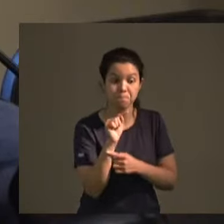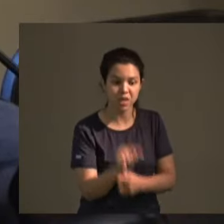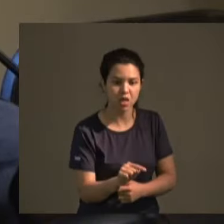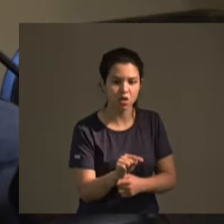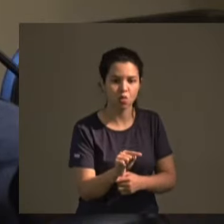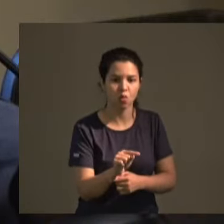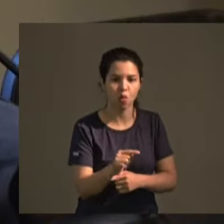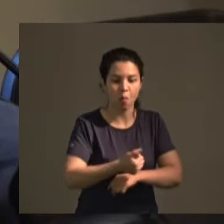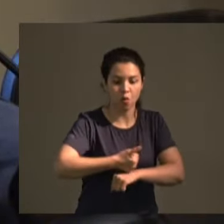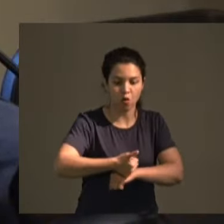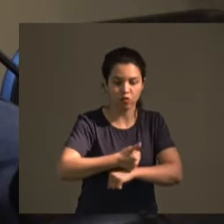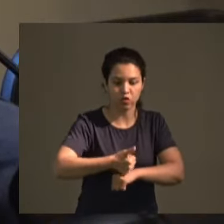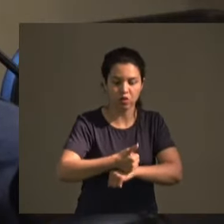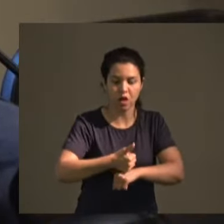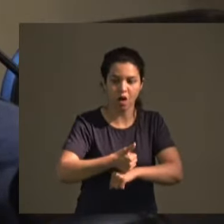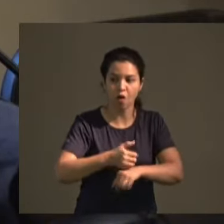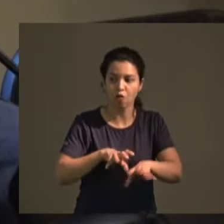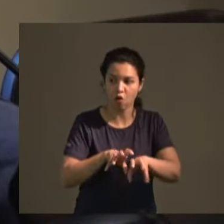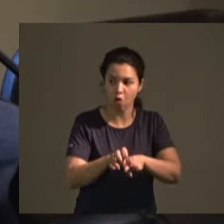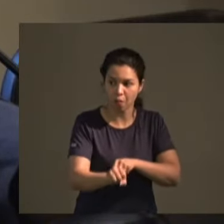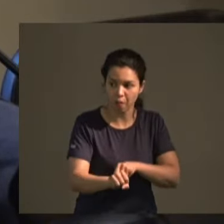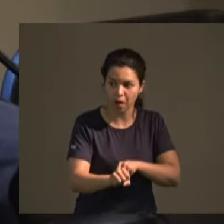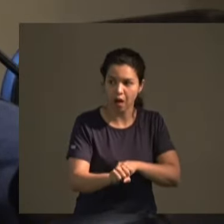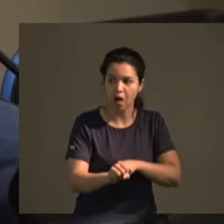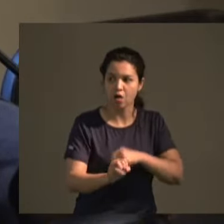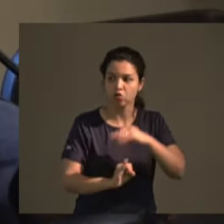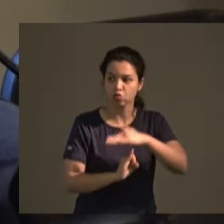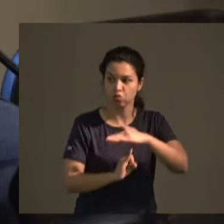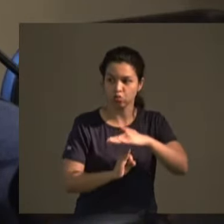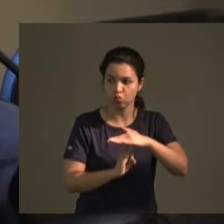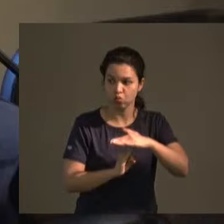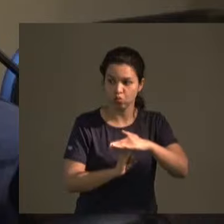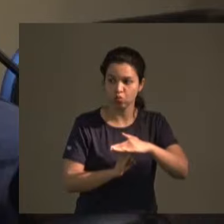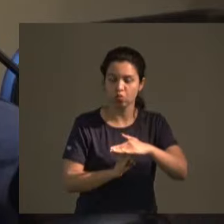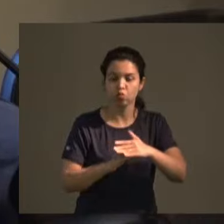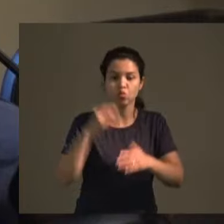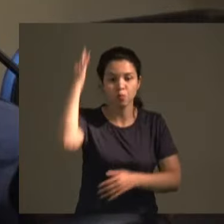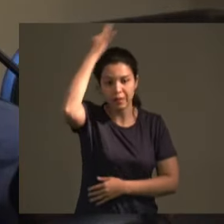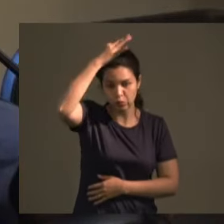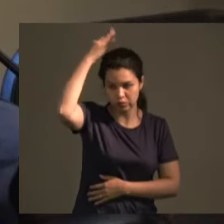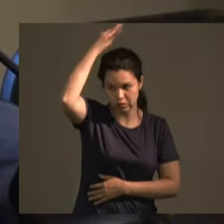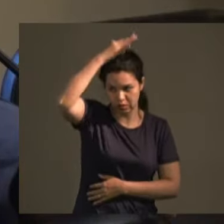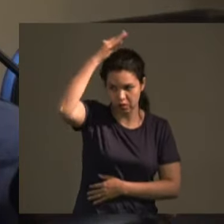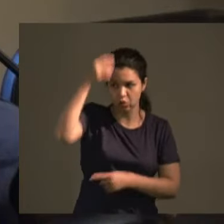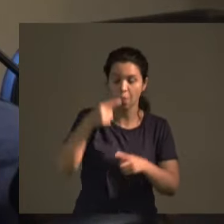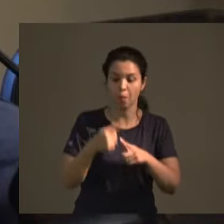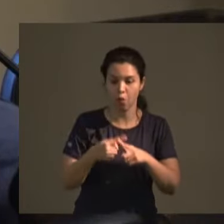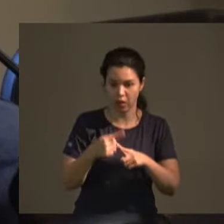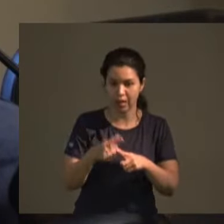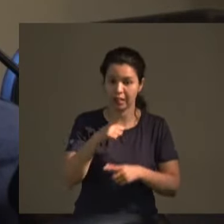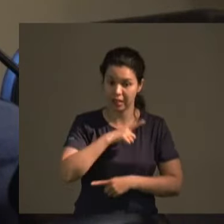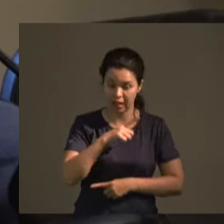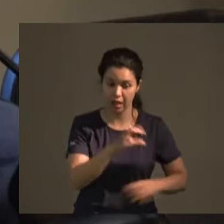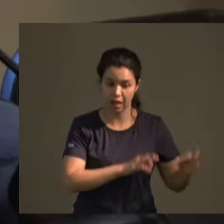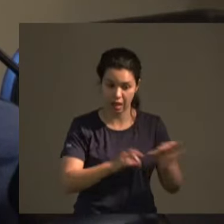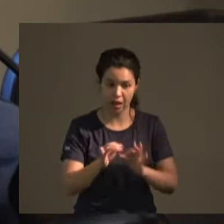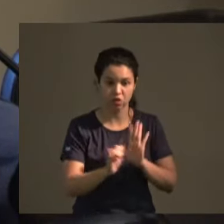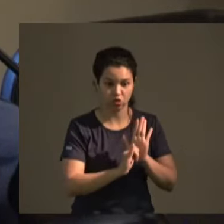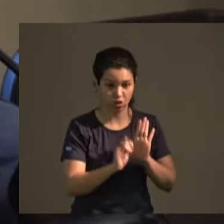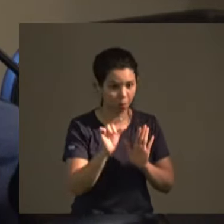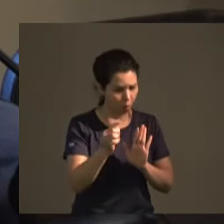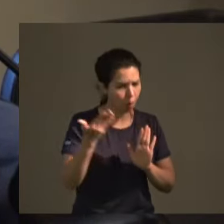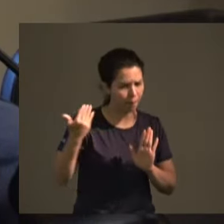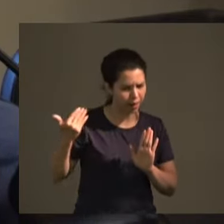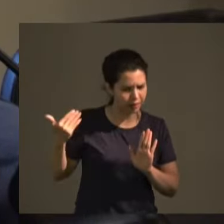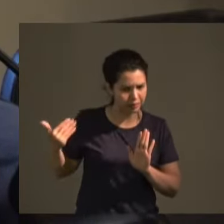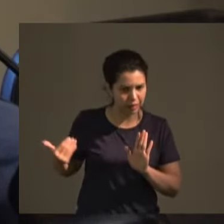formados pelo Instituto Federal do Espírito Santo. Por quê? Porque houve um edital, agora